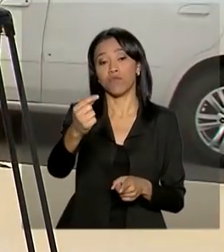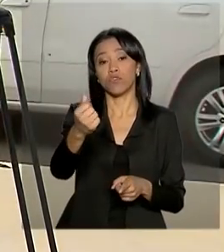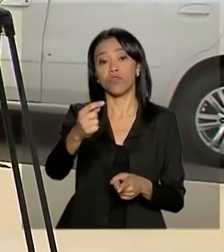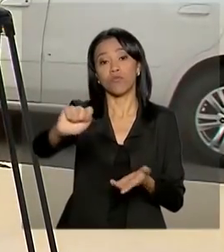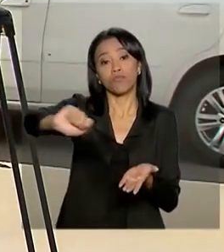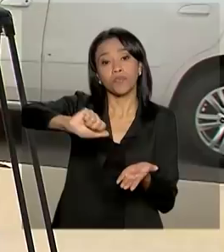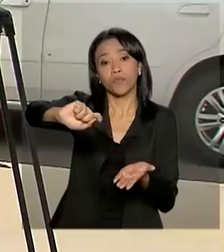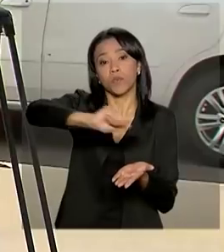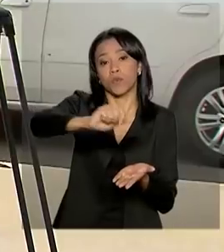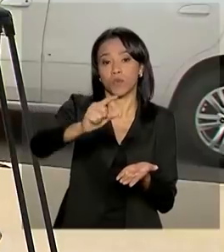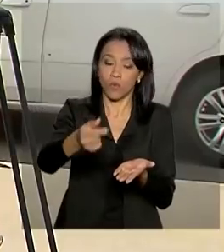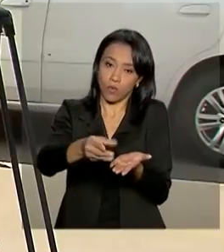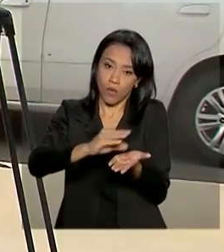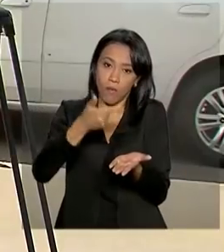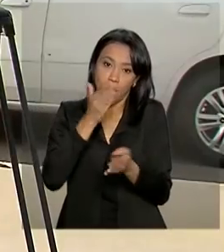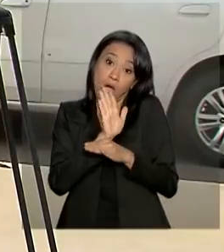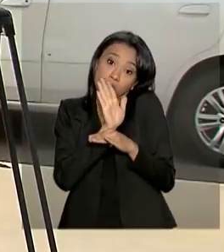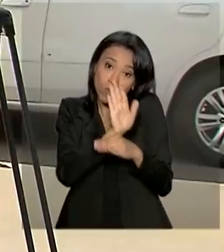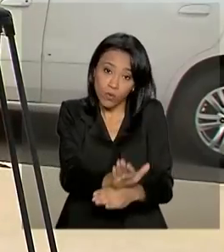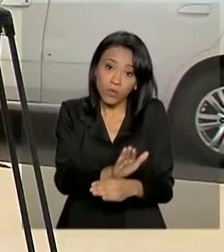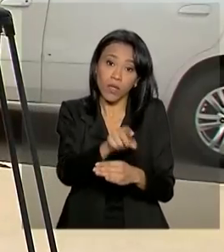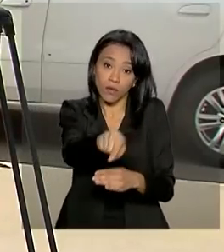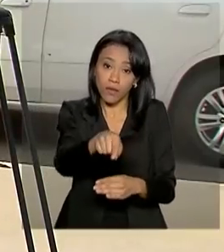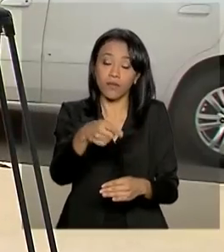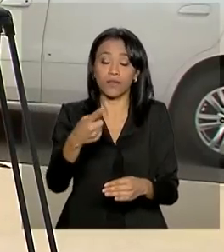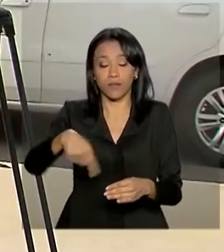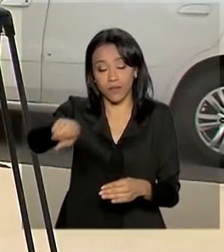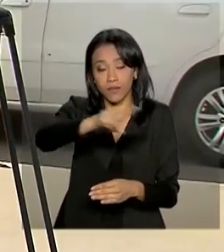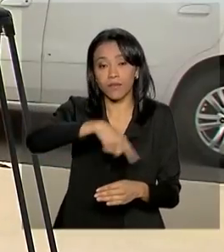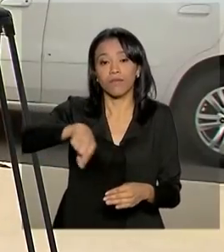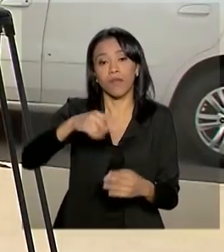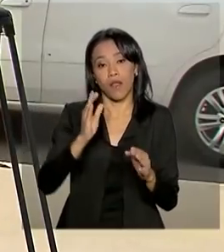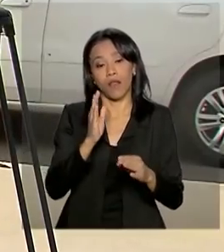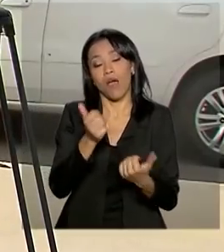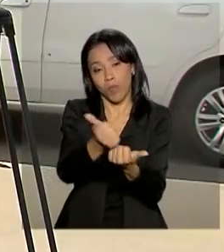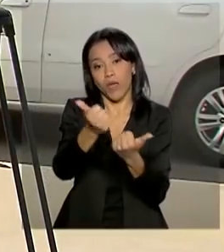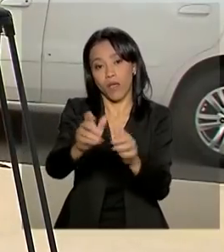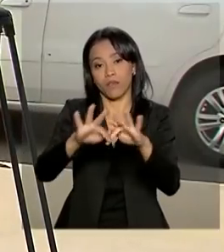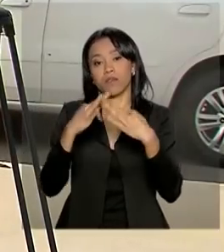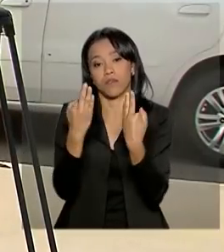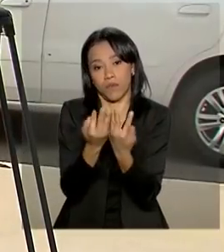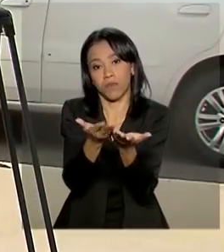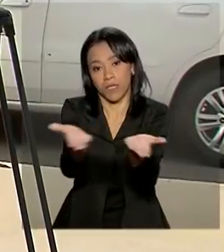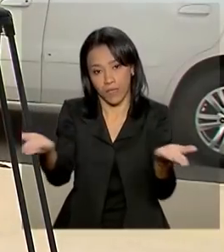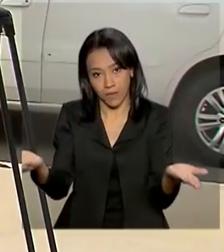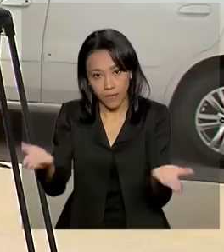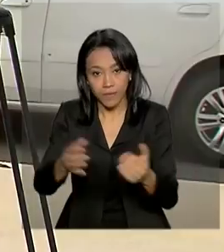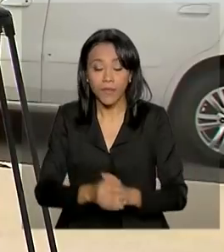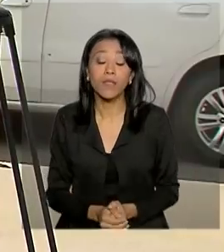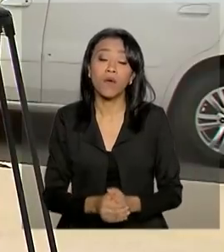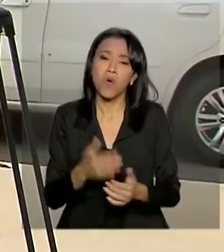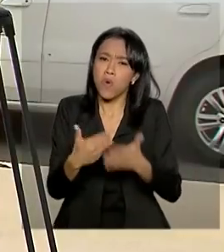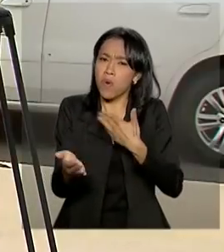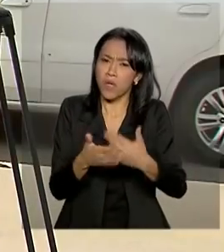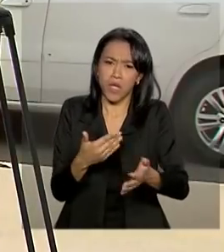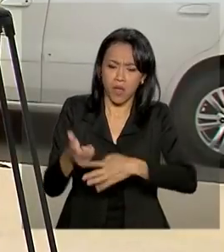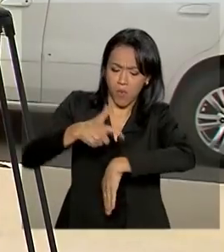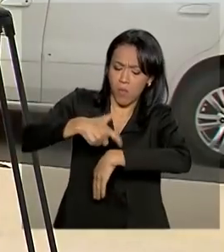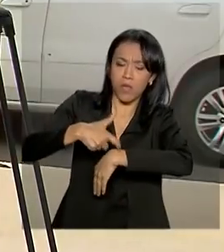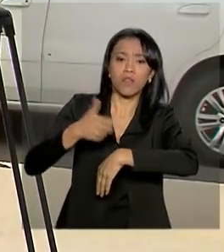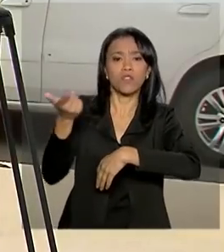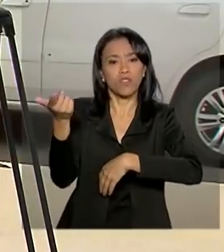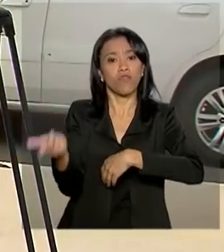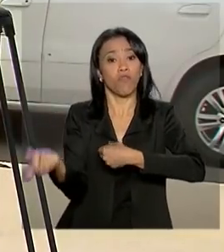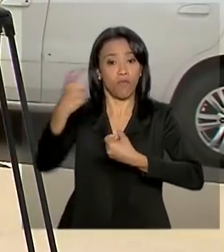vítimas afetadas por essa tragédia que se abateu sobre Brumadinho. Bom, nós voltamos a qualquer momento com